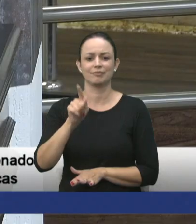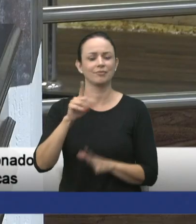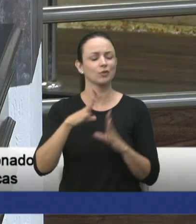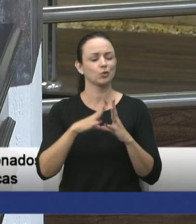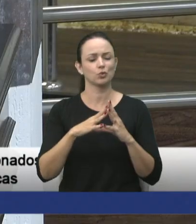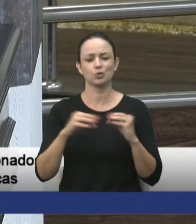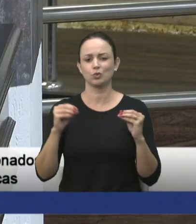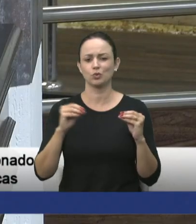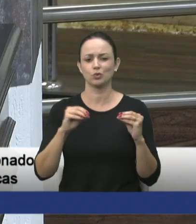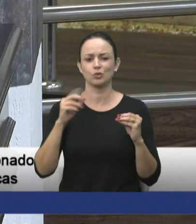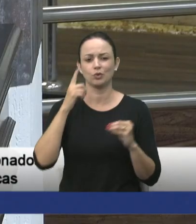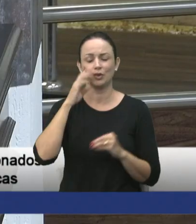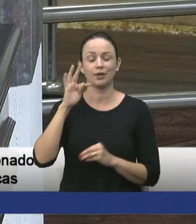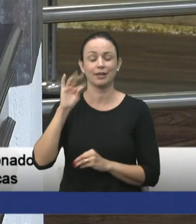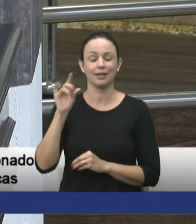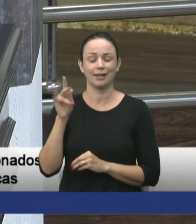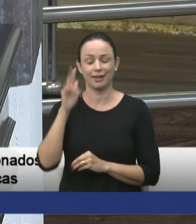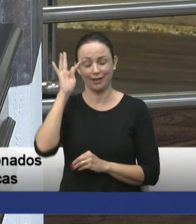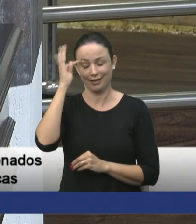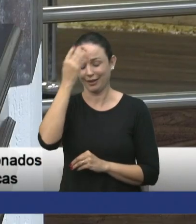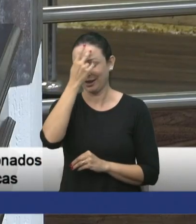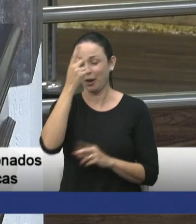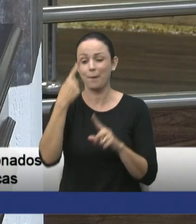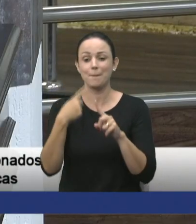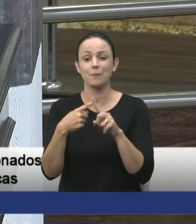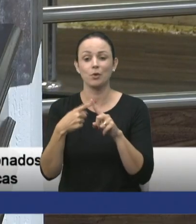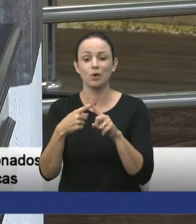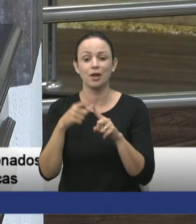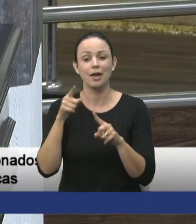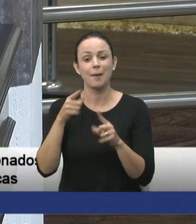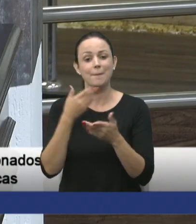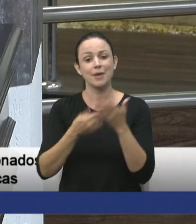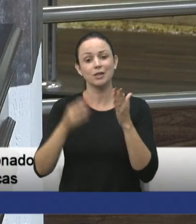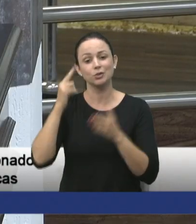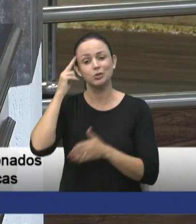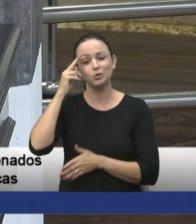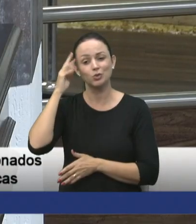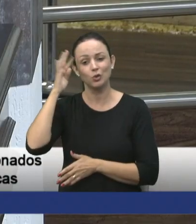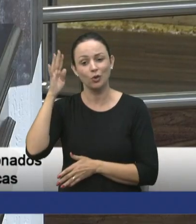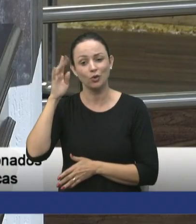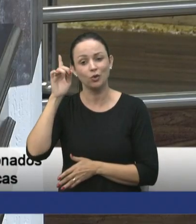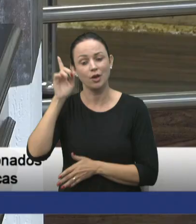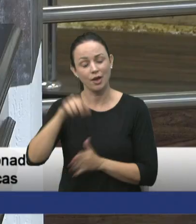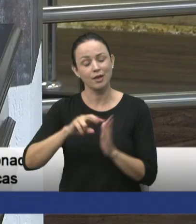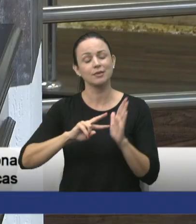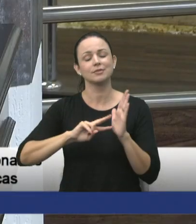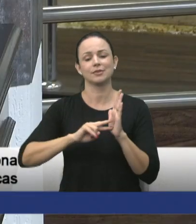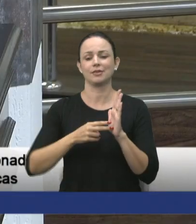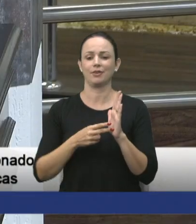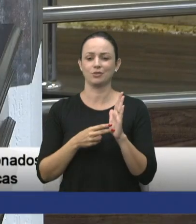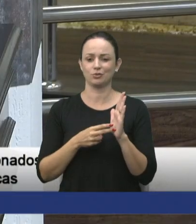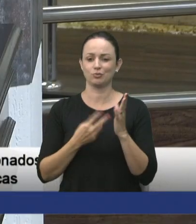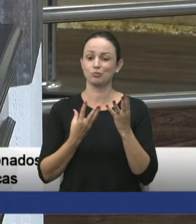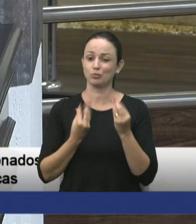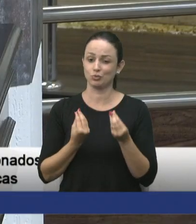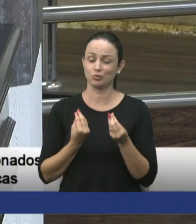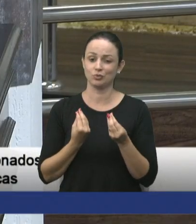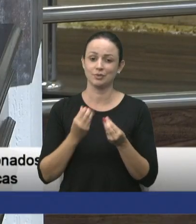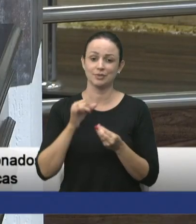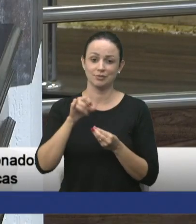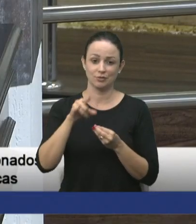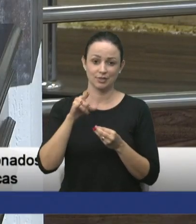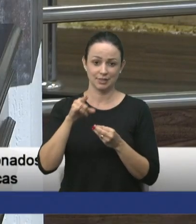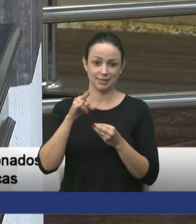desaparecerá, ó, TDAH. Porque a perda desse sonho é uma perda muito significativa. Mas se você passar a